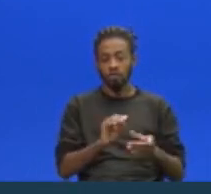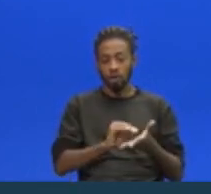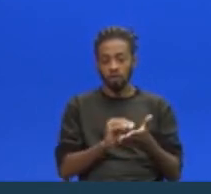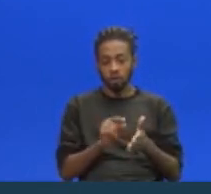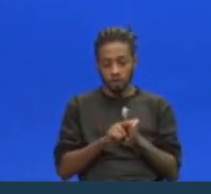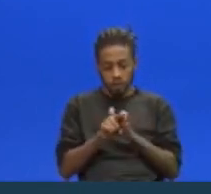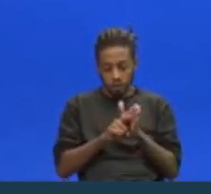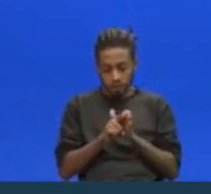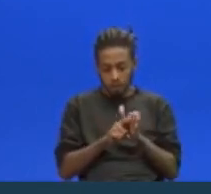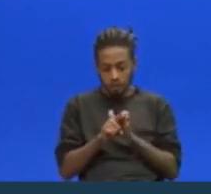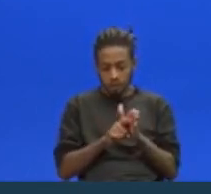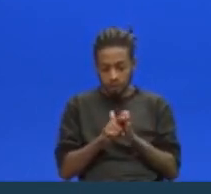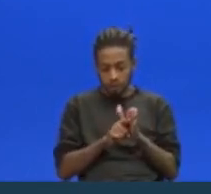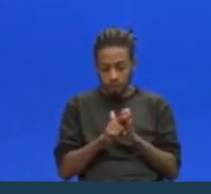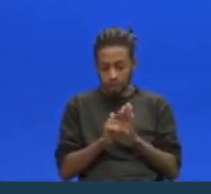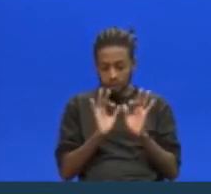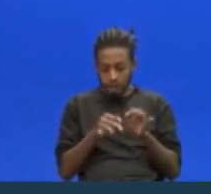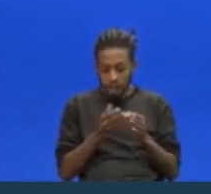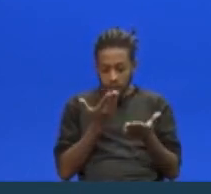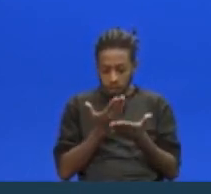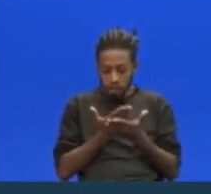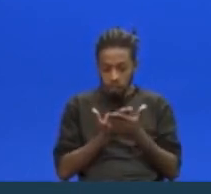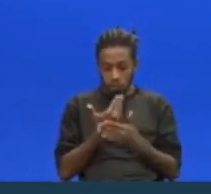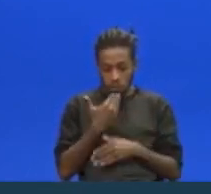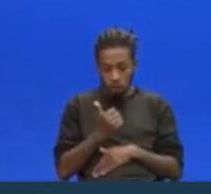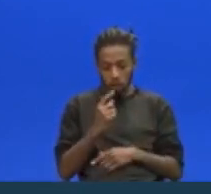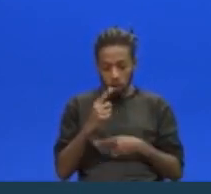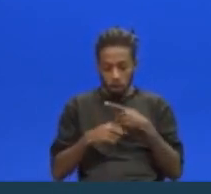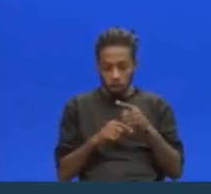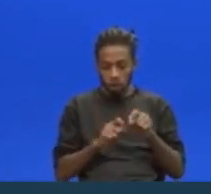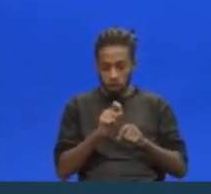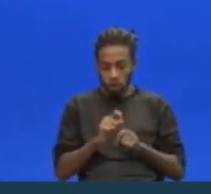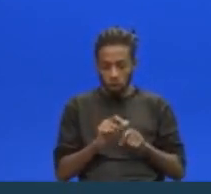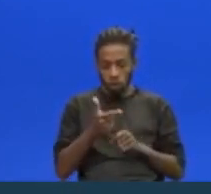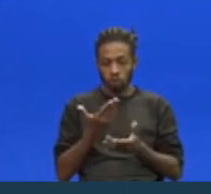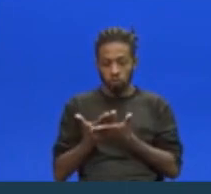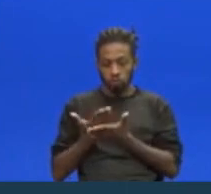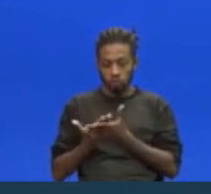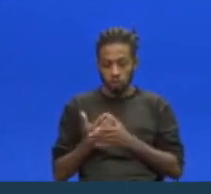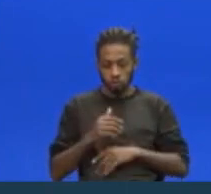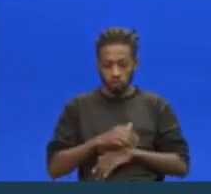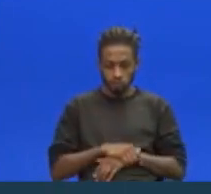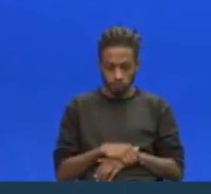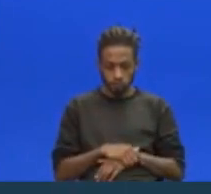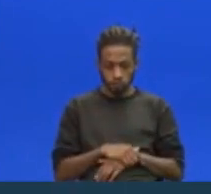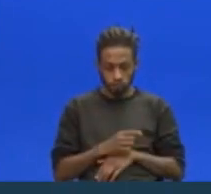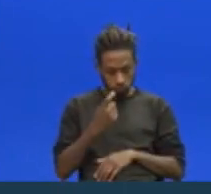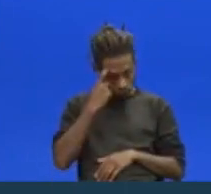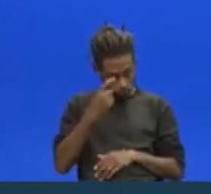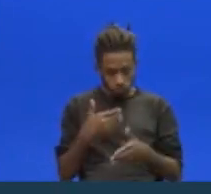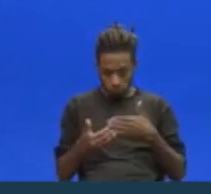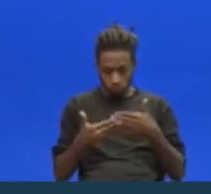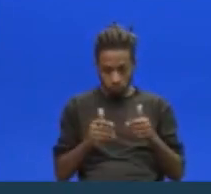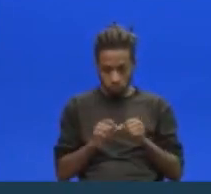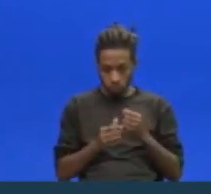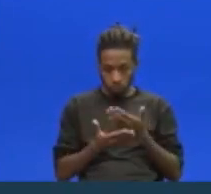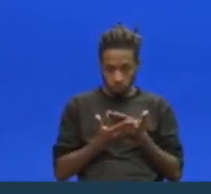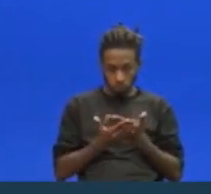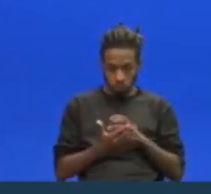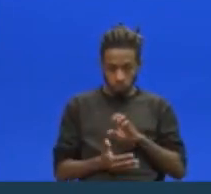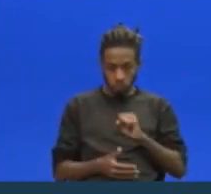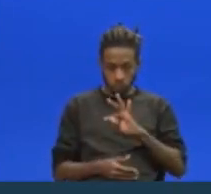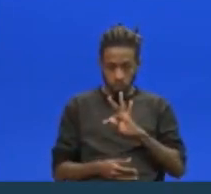estudo ecológico e que são melhor avaliados nos outros estudos. Mas, de qualquer maneira, os estudos ecológicos são uma